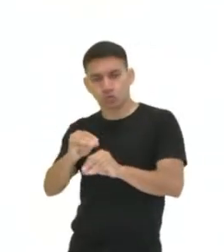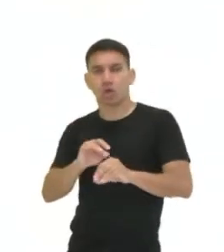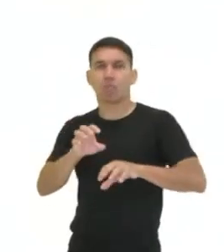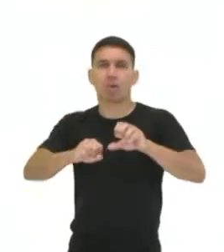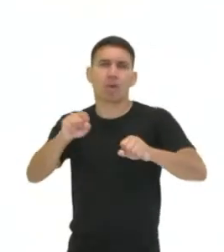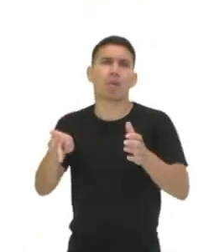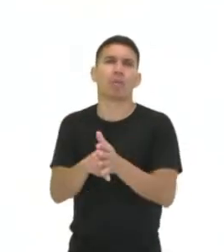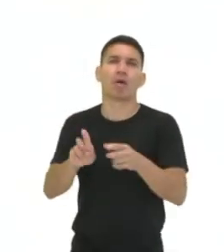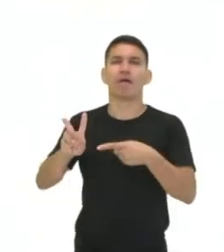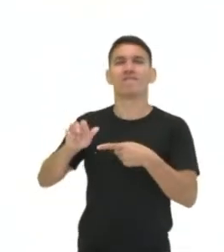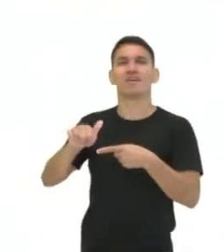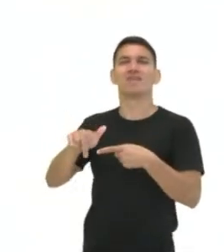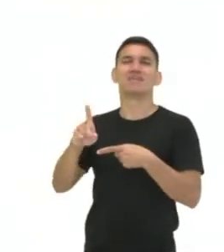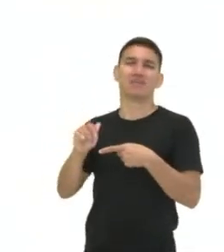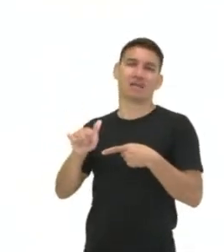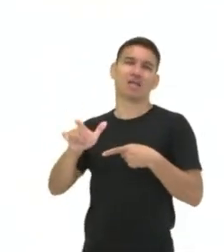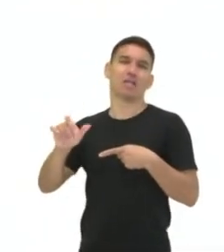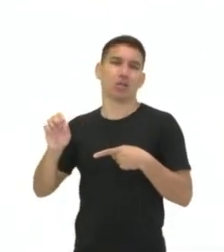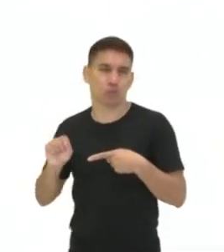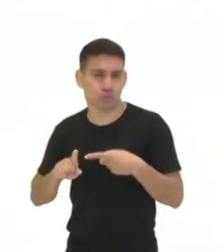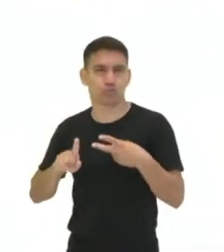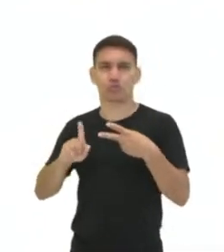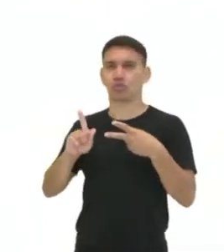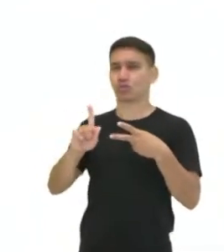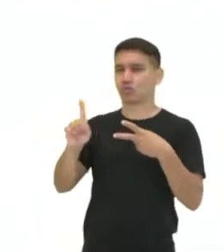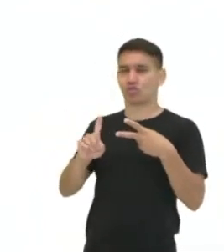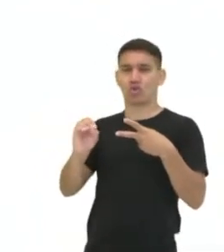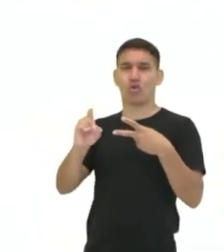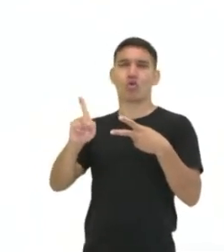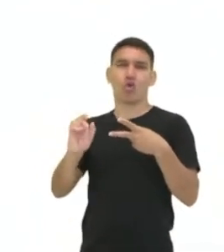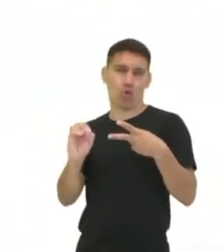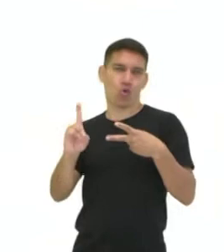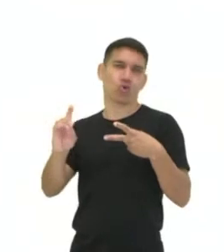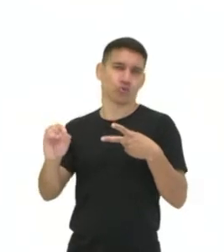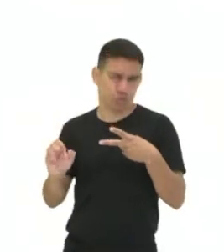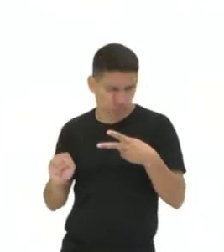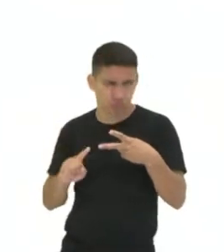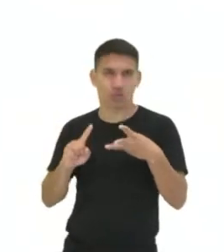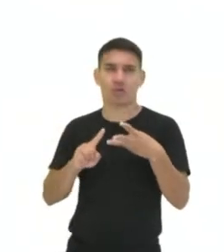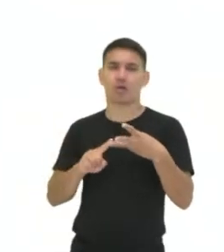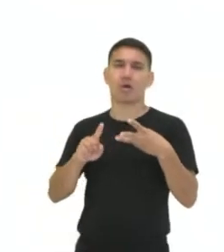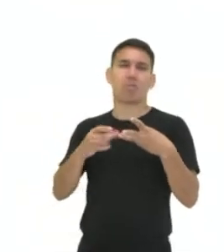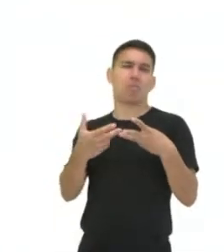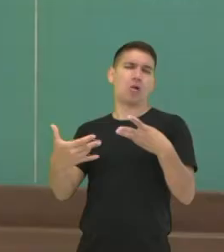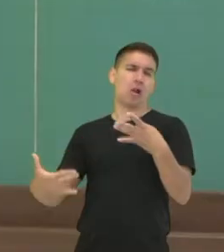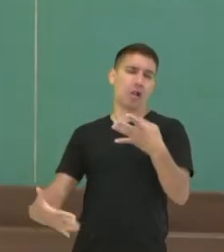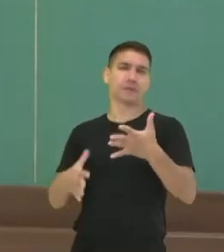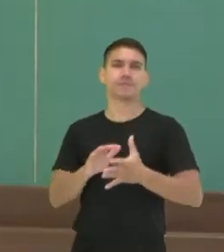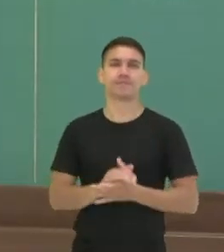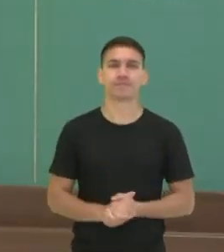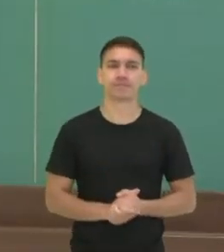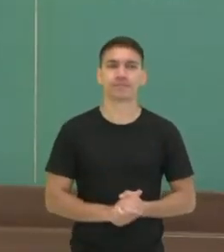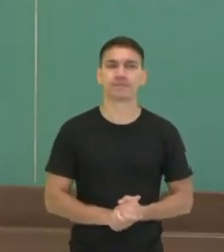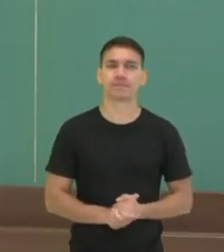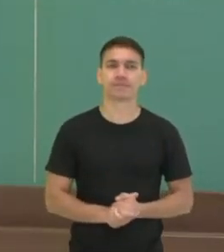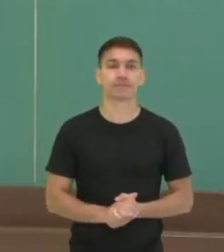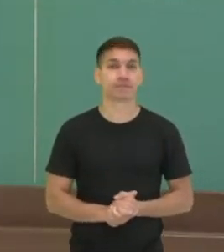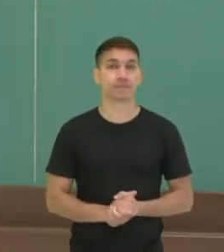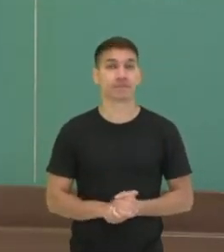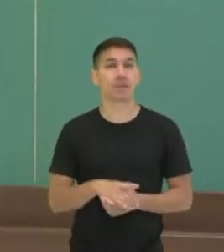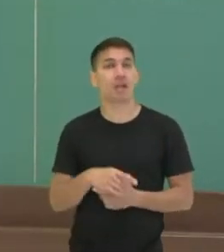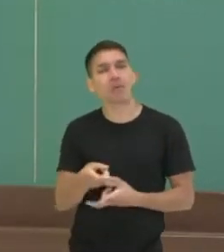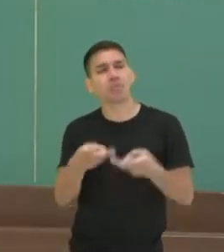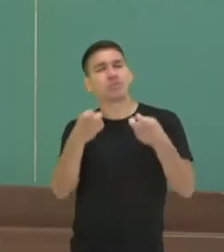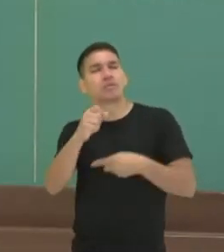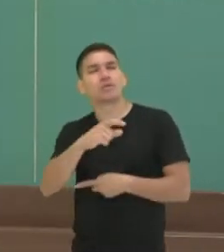vândalos, ostrogotos, visigodos, suevos, burgúndios e companhia. Beleza, pessoal? E nós temos que